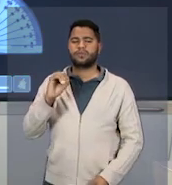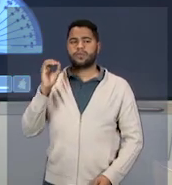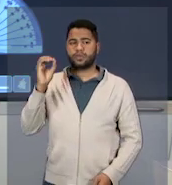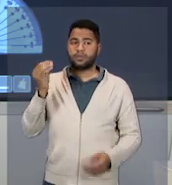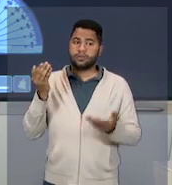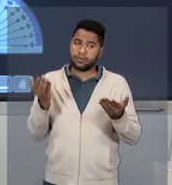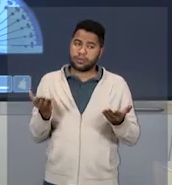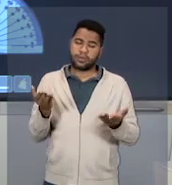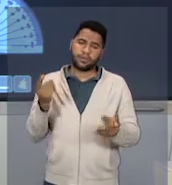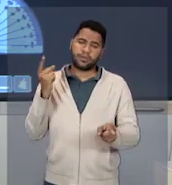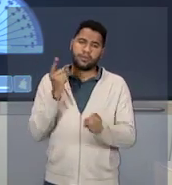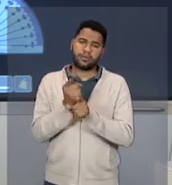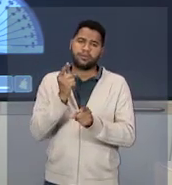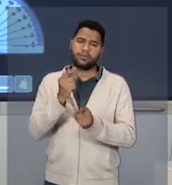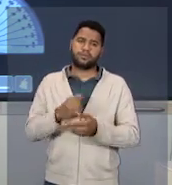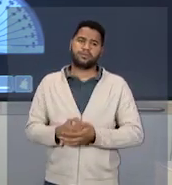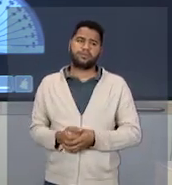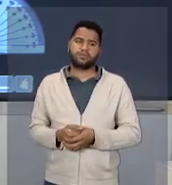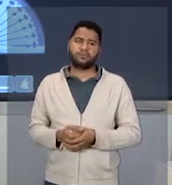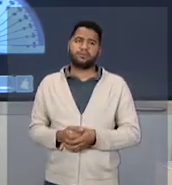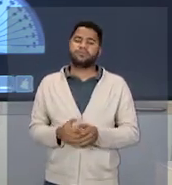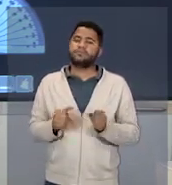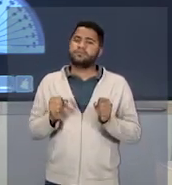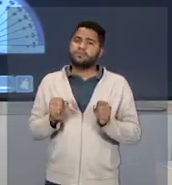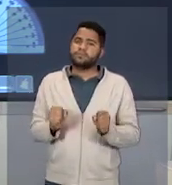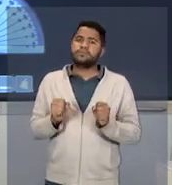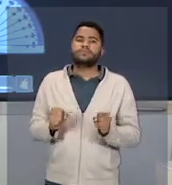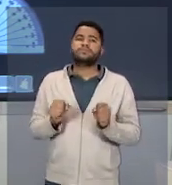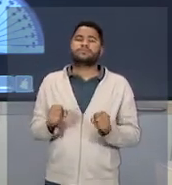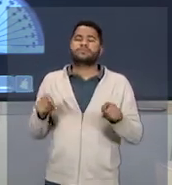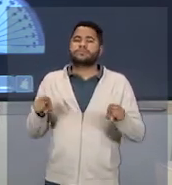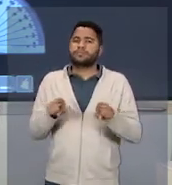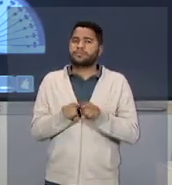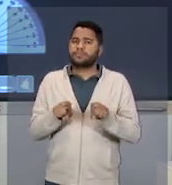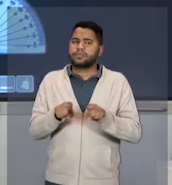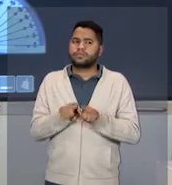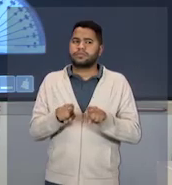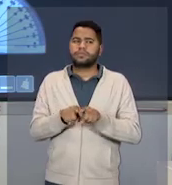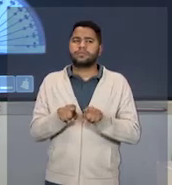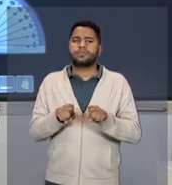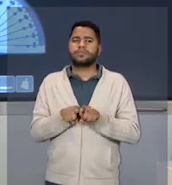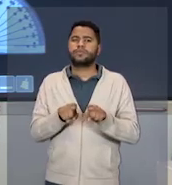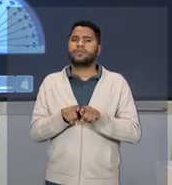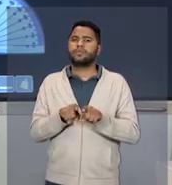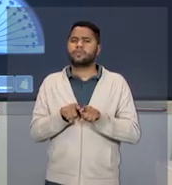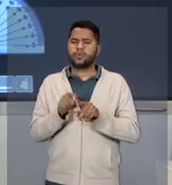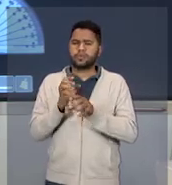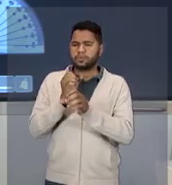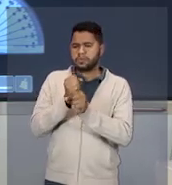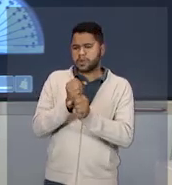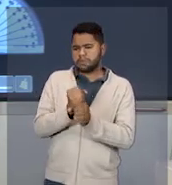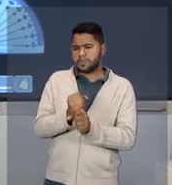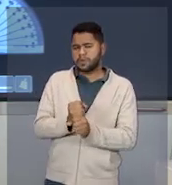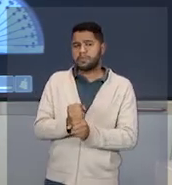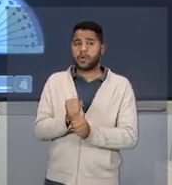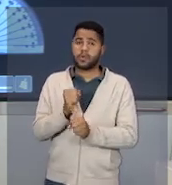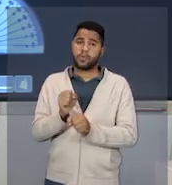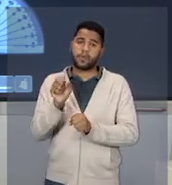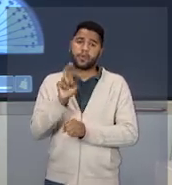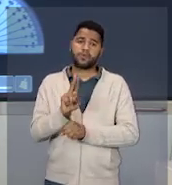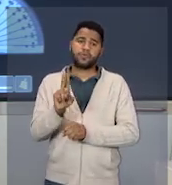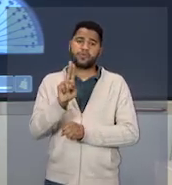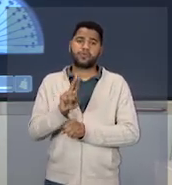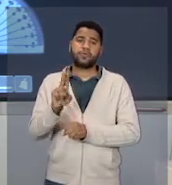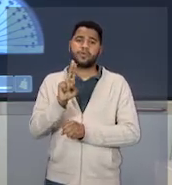assim que eu achei o ângulo A. Então você pode fazer também por conta ou você pode usar o